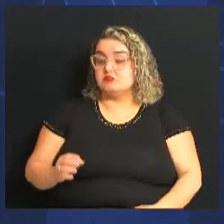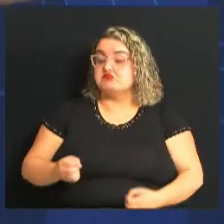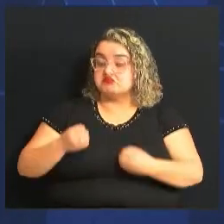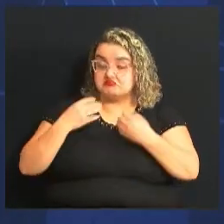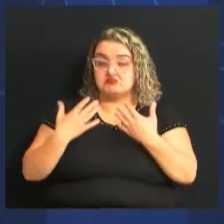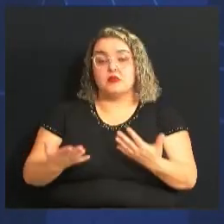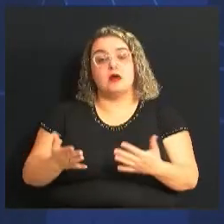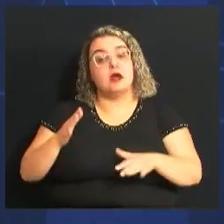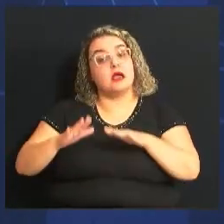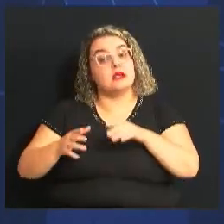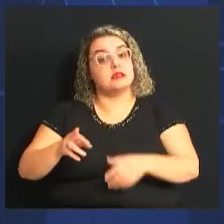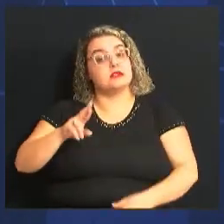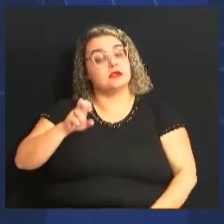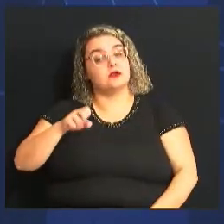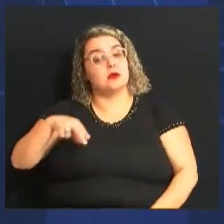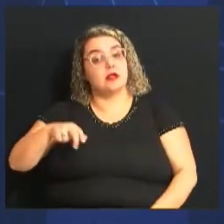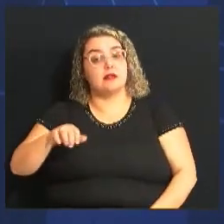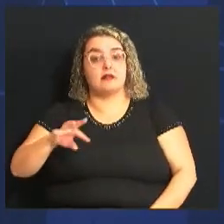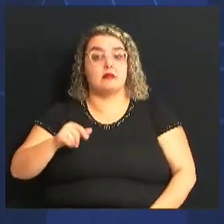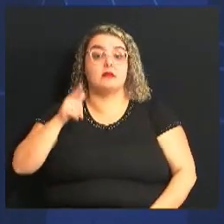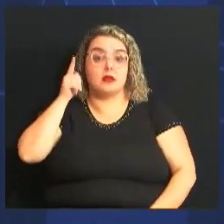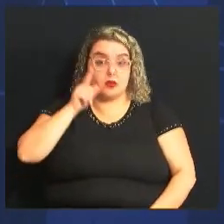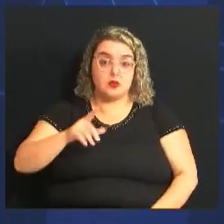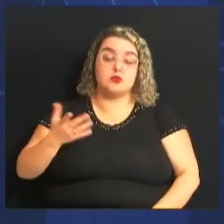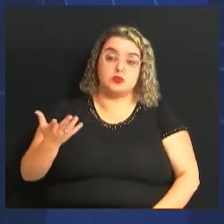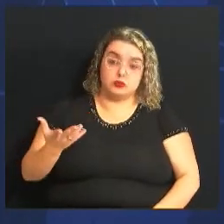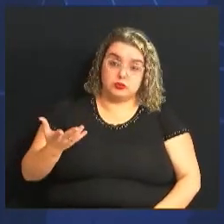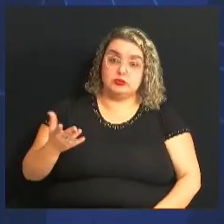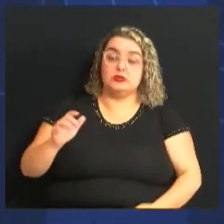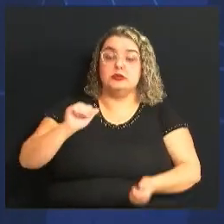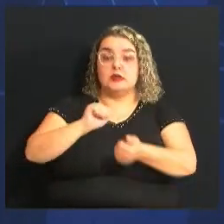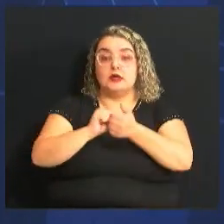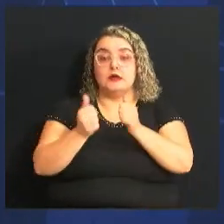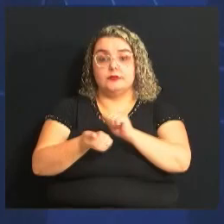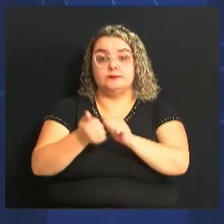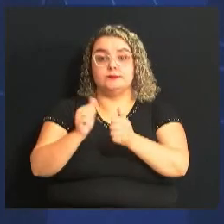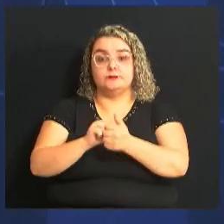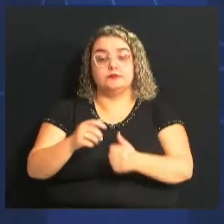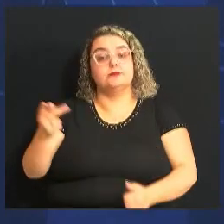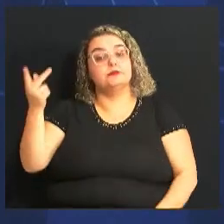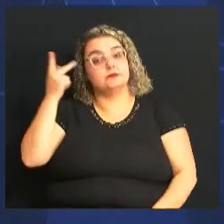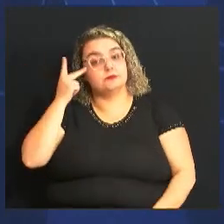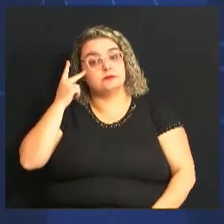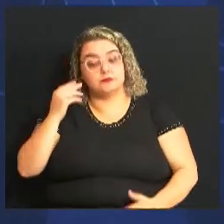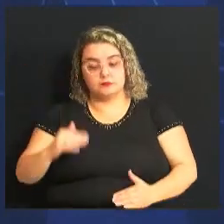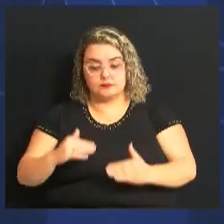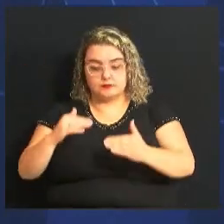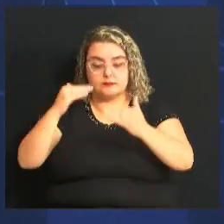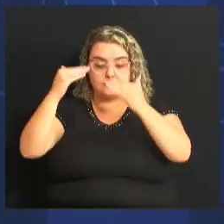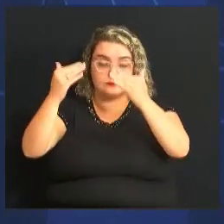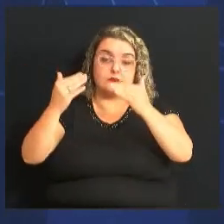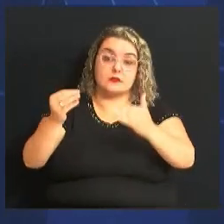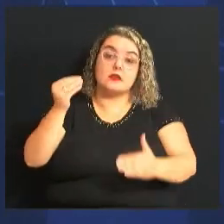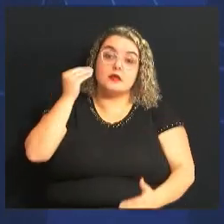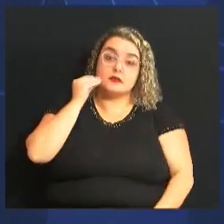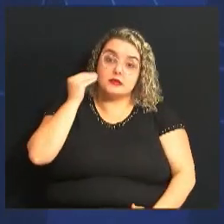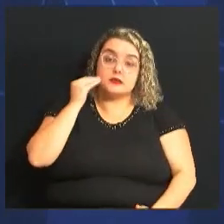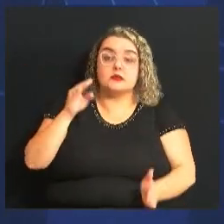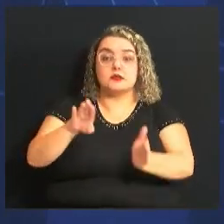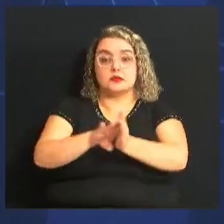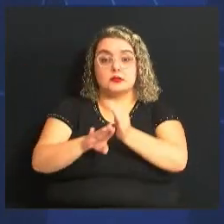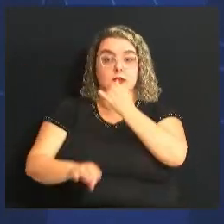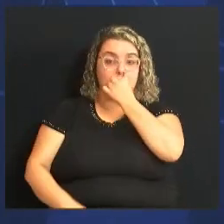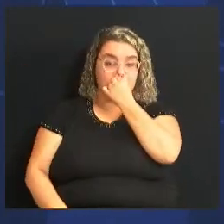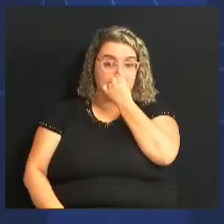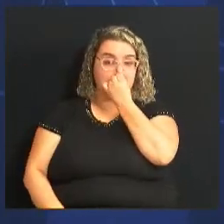Renata não conquista essa vitória e a reabilitação no Campeonato Paulista para subir na classificação, né? Tentar chegar aí nesta